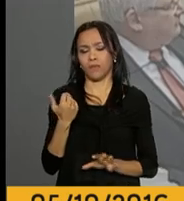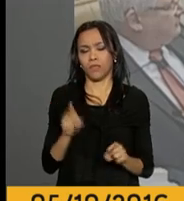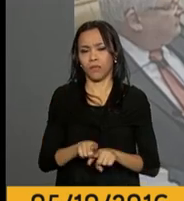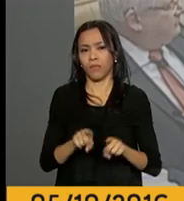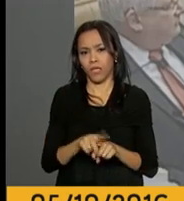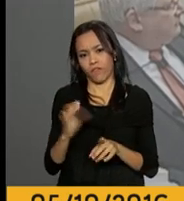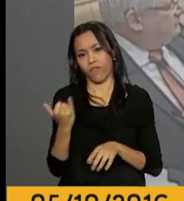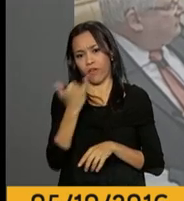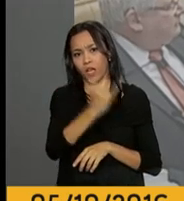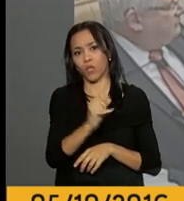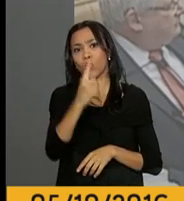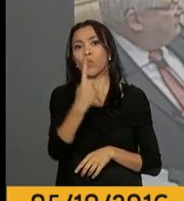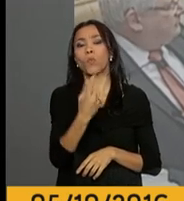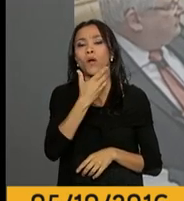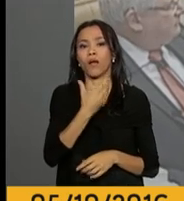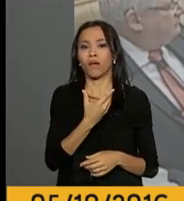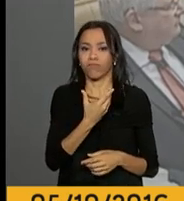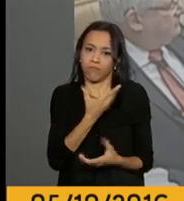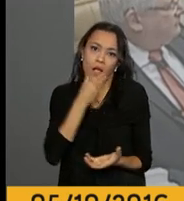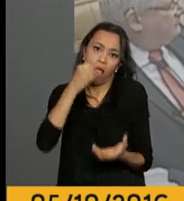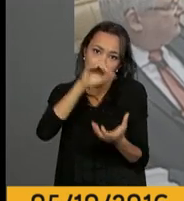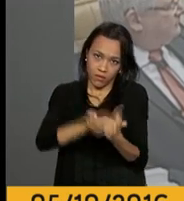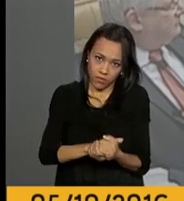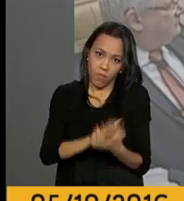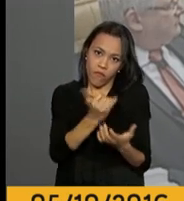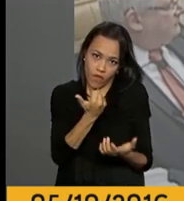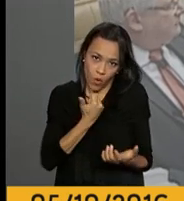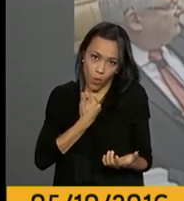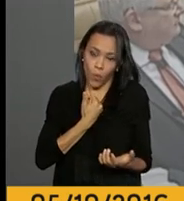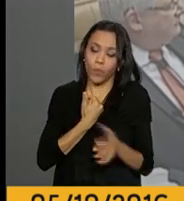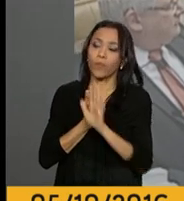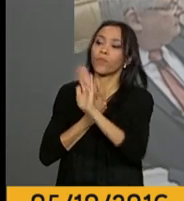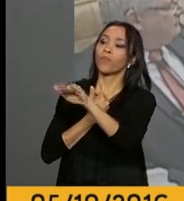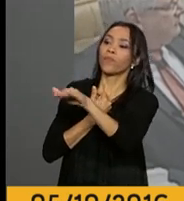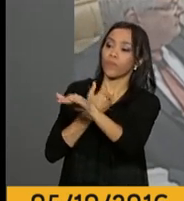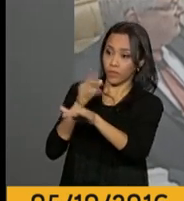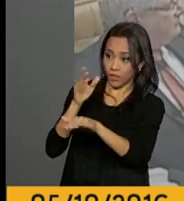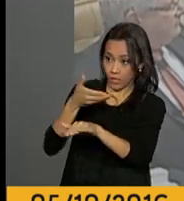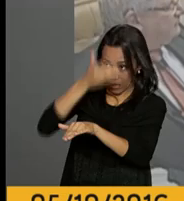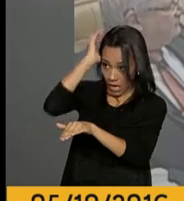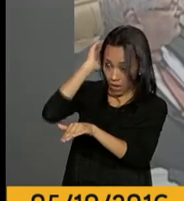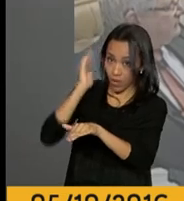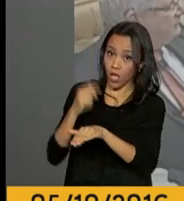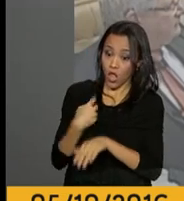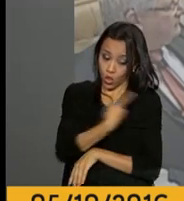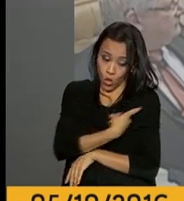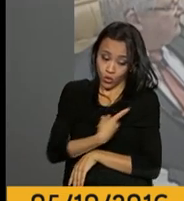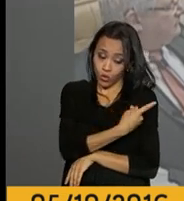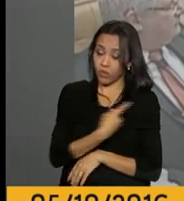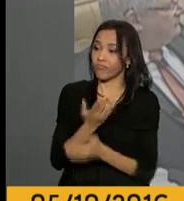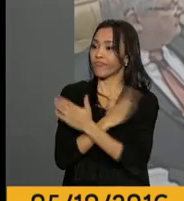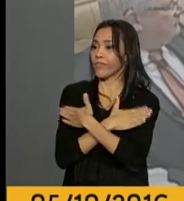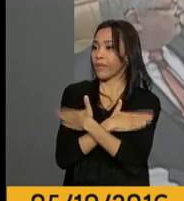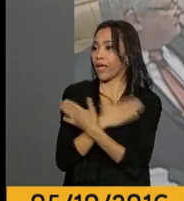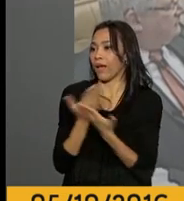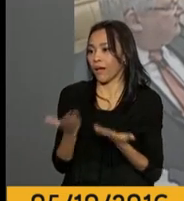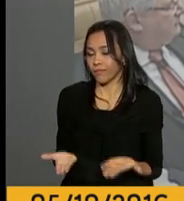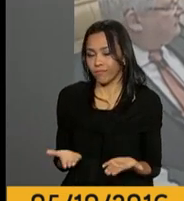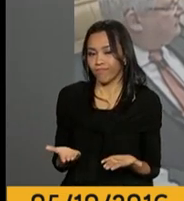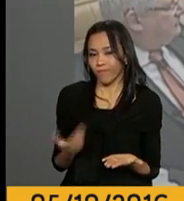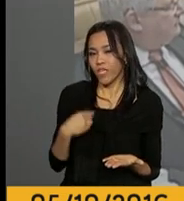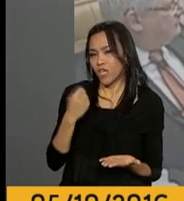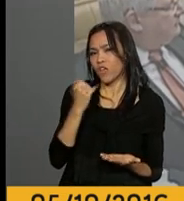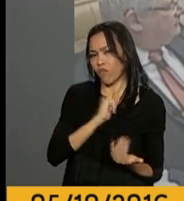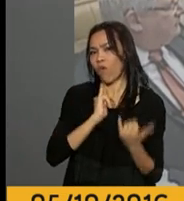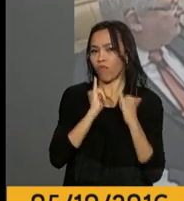Carmen Lu em que um casal me disse Olhe temer Nós dois estamos desempregados e e vou contar